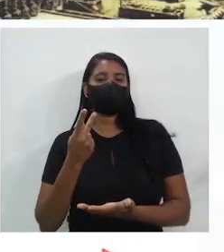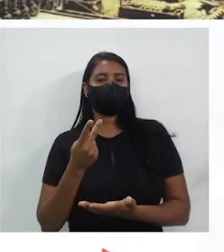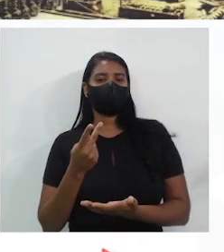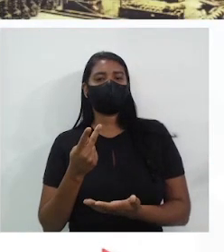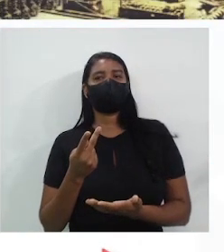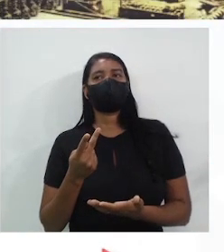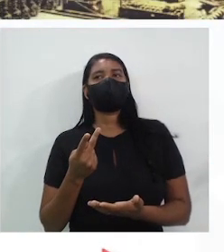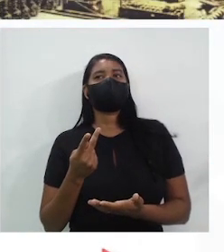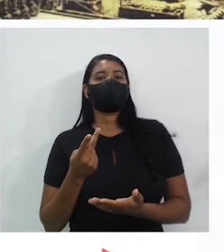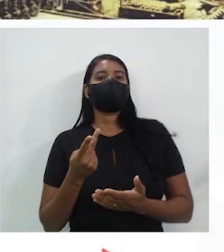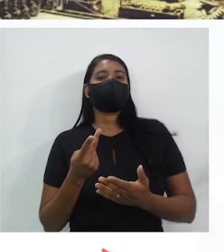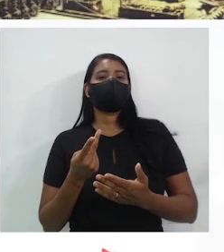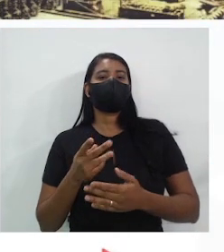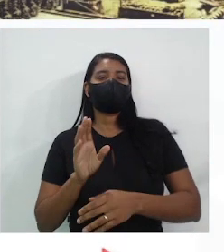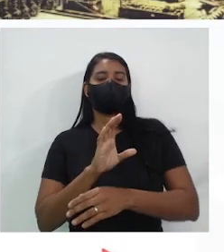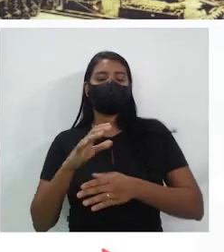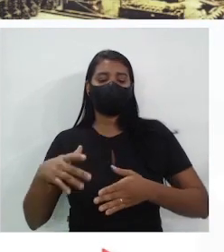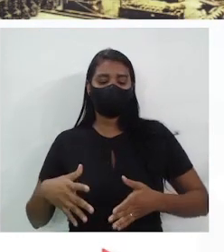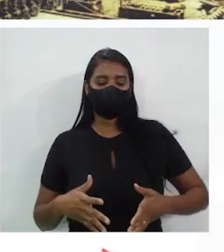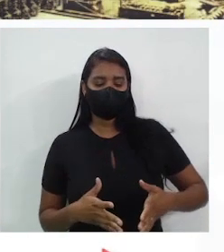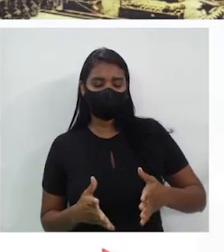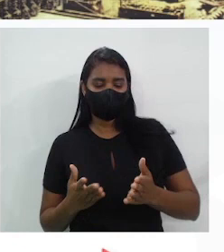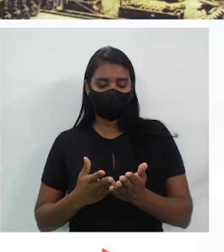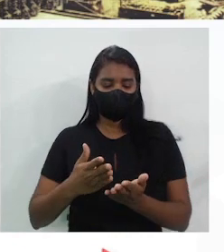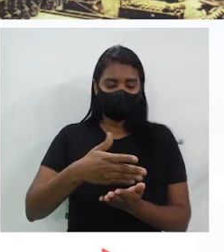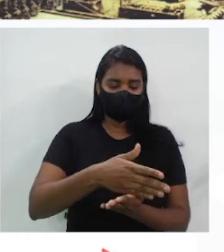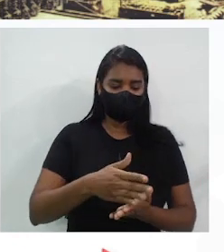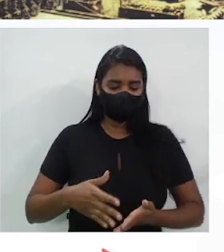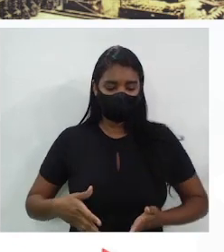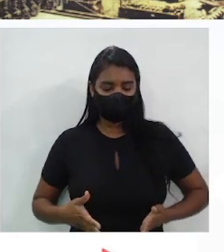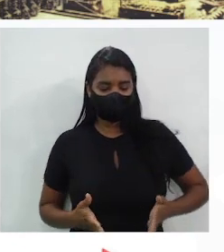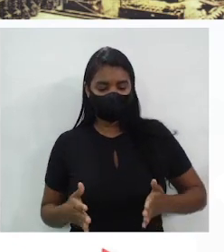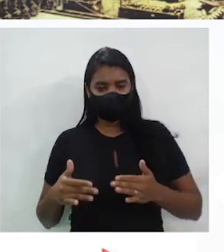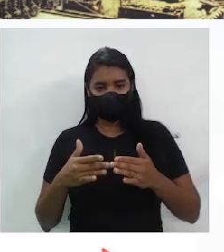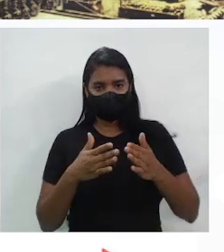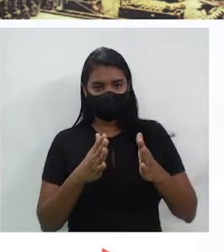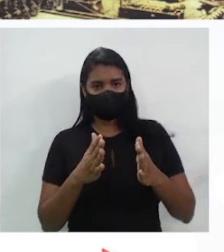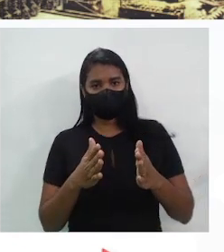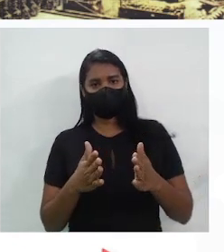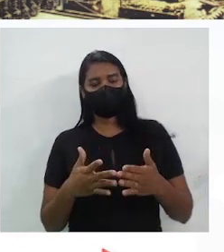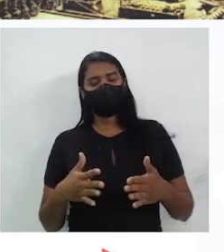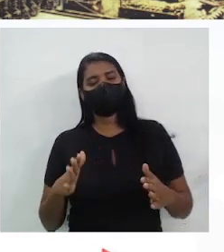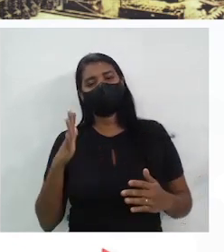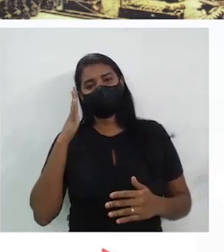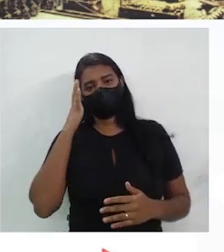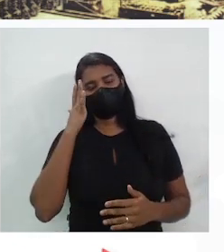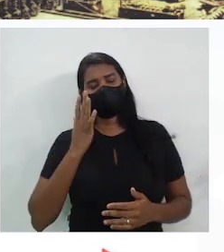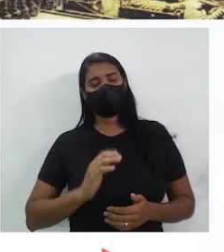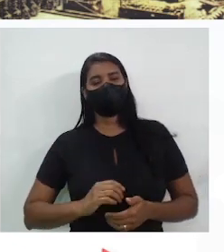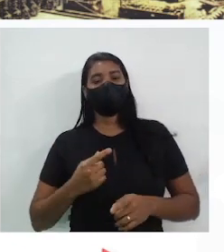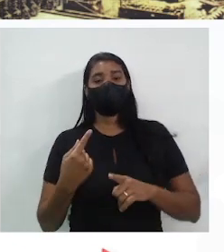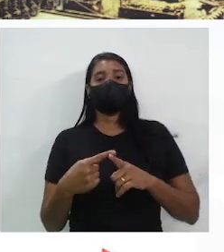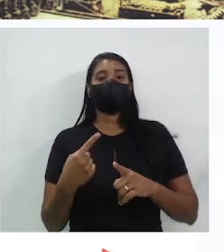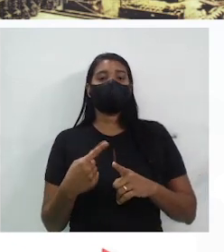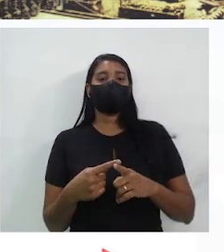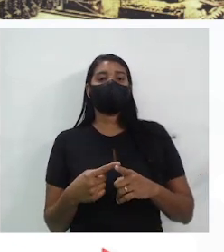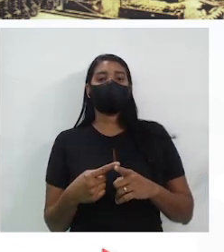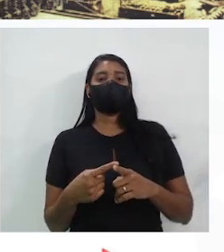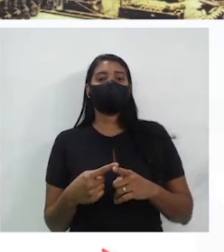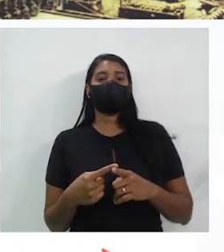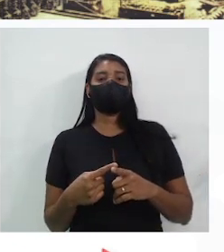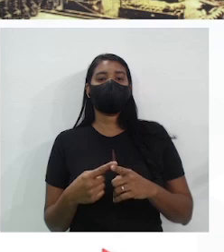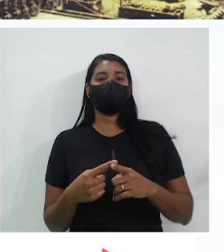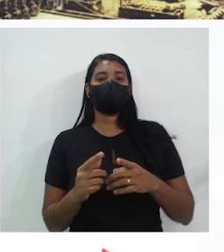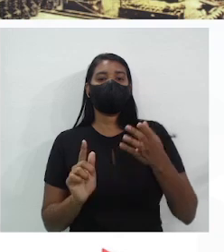ali, no caso, o curso dos rios. Isso, no caso, é falando ali das desvantagens. Por quê? Na